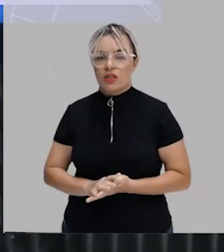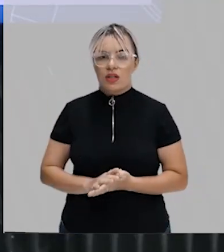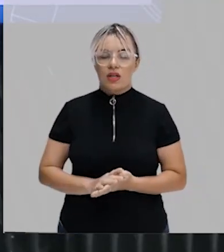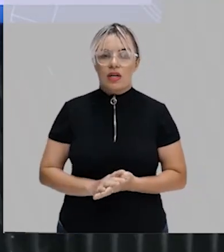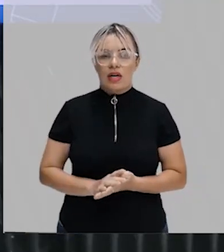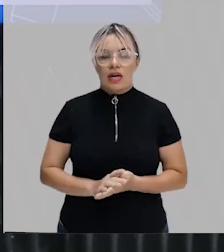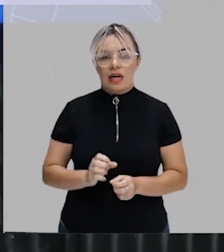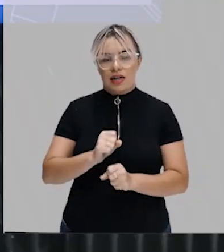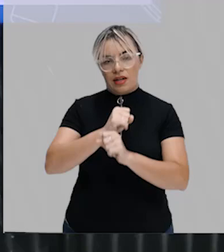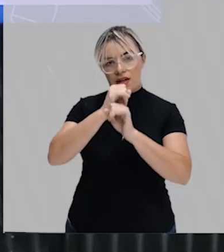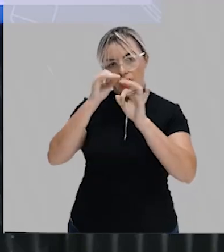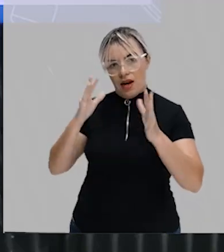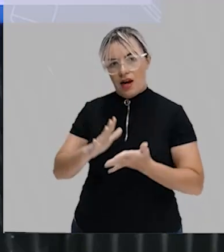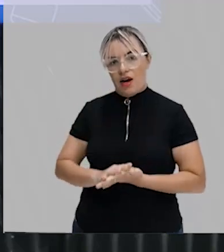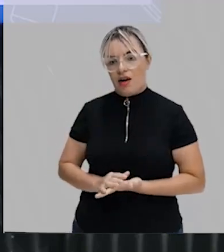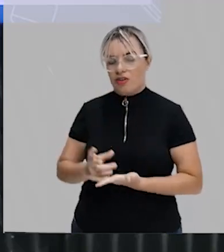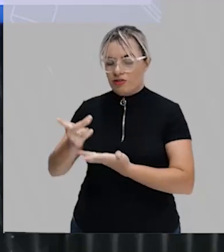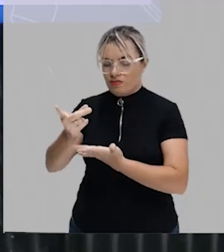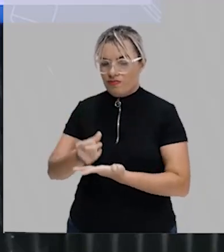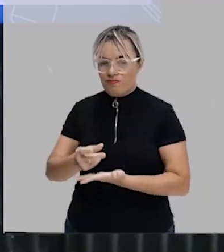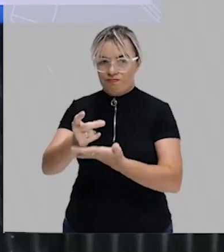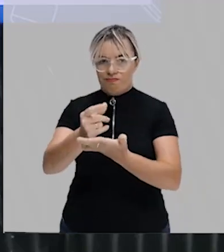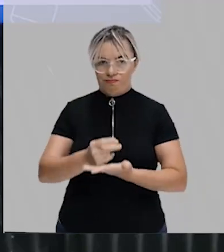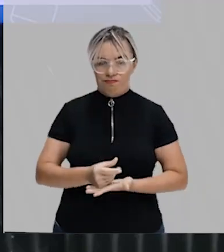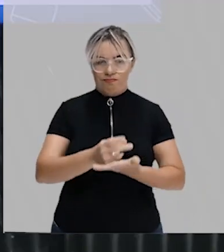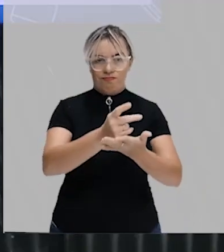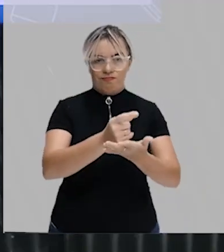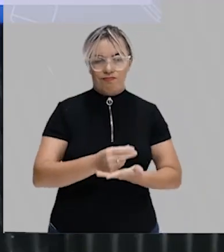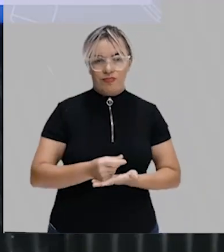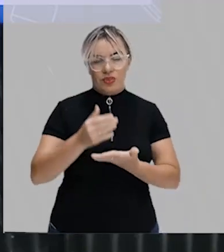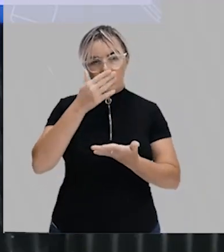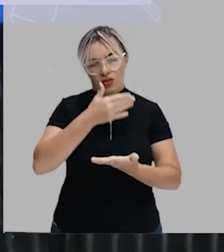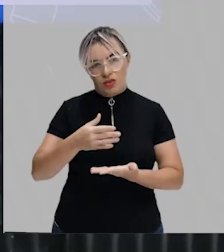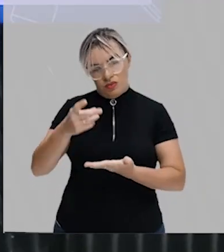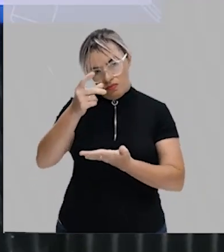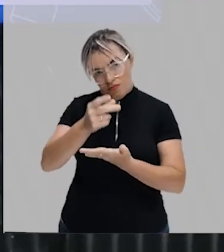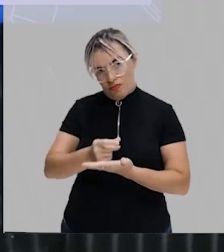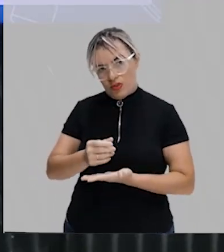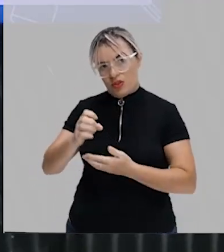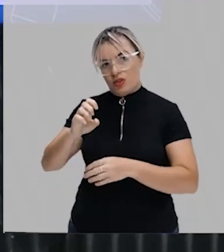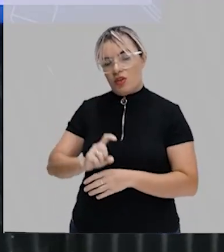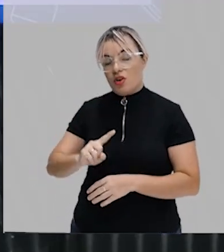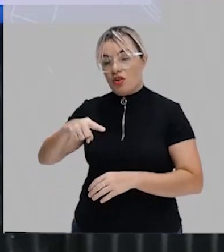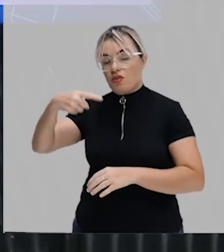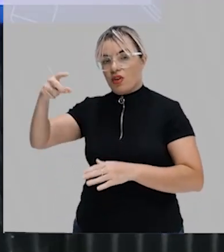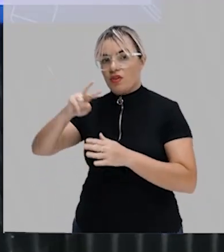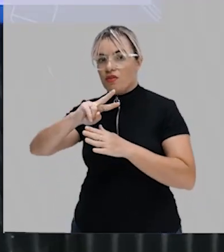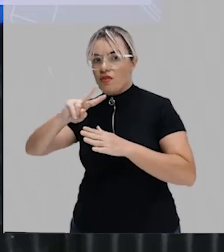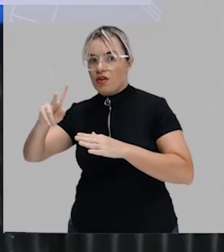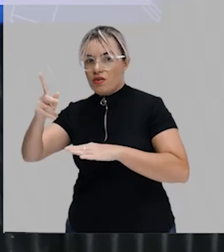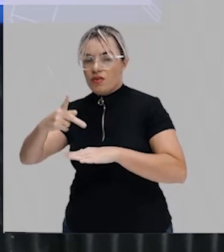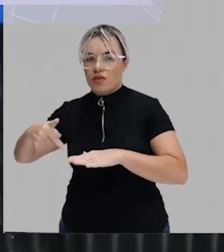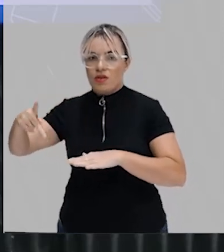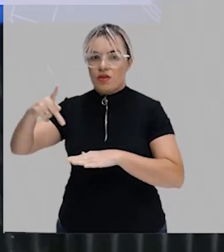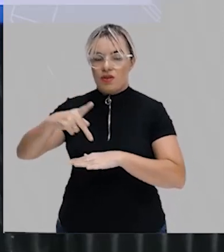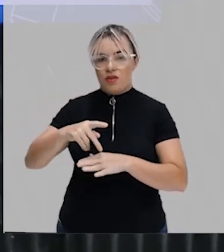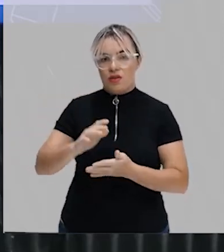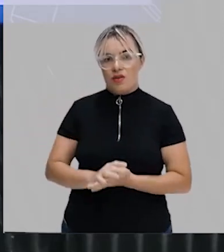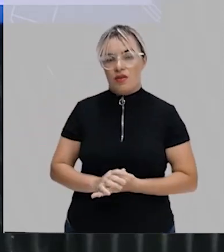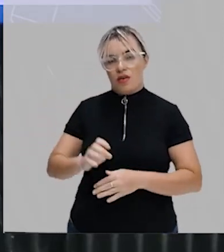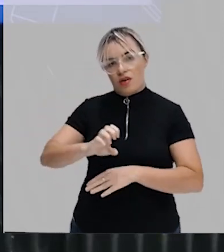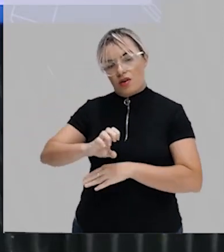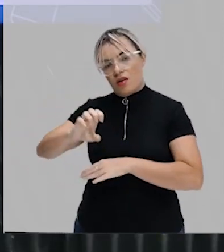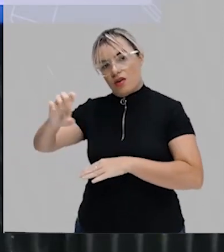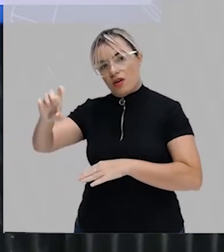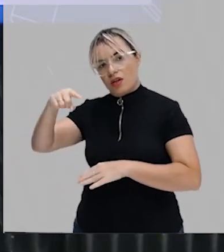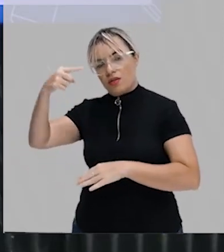lucro da economia da agromanufatura açucareira vai ficar nas mãos dos credores flamengos, nas mãos dos credores